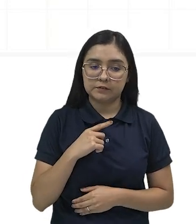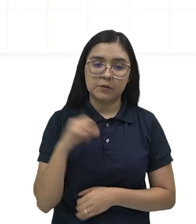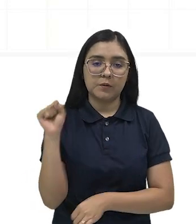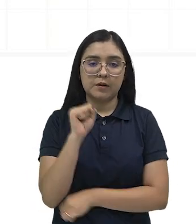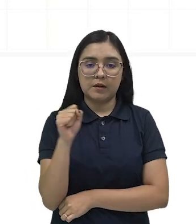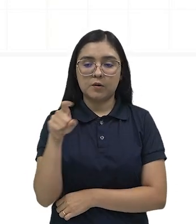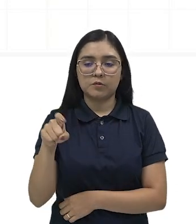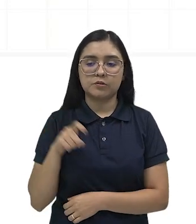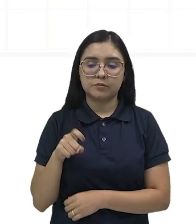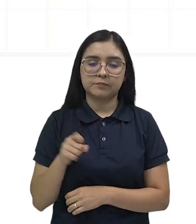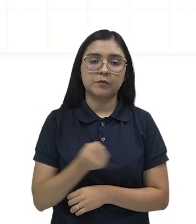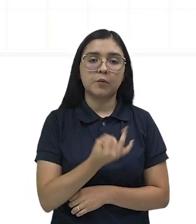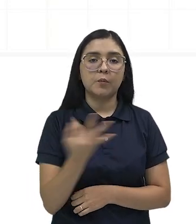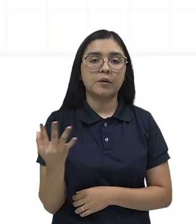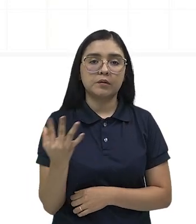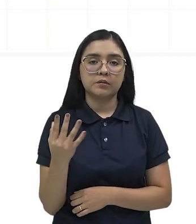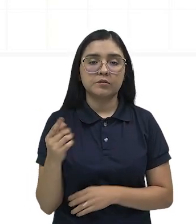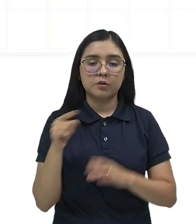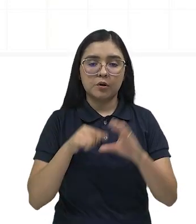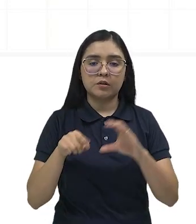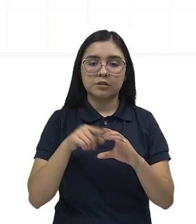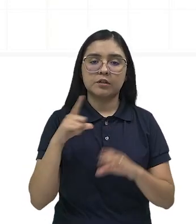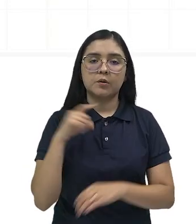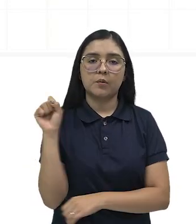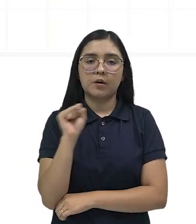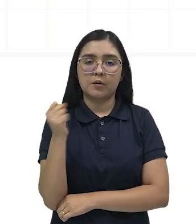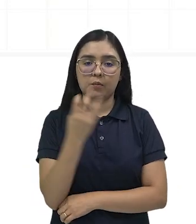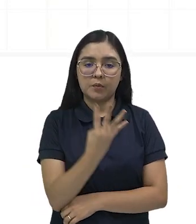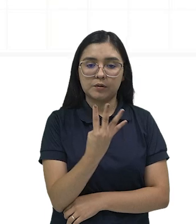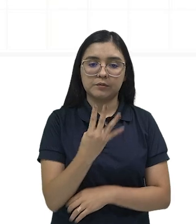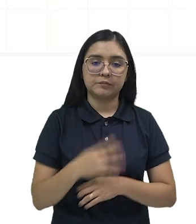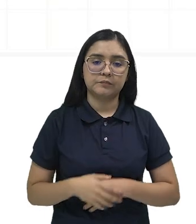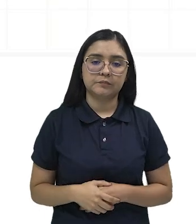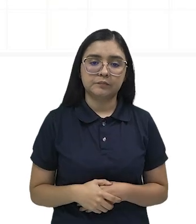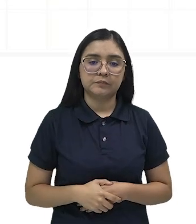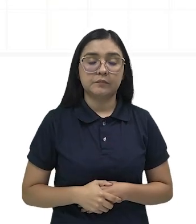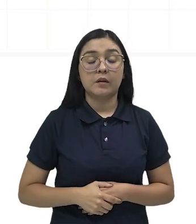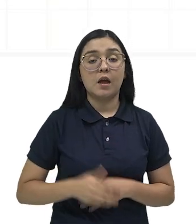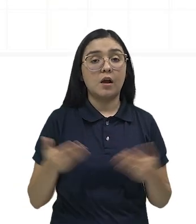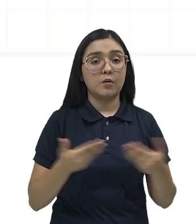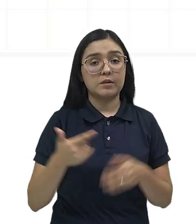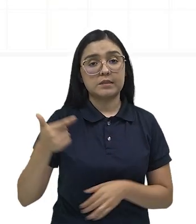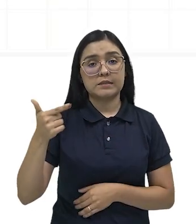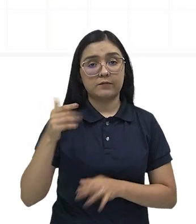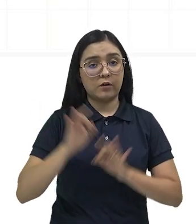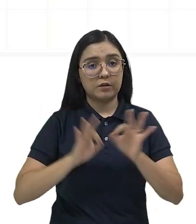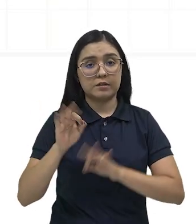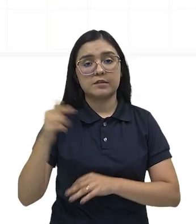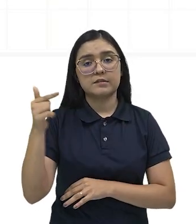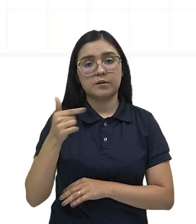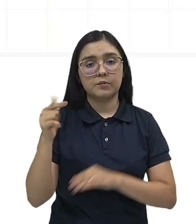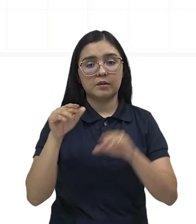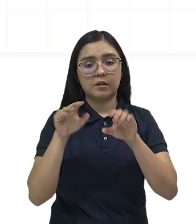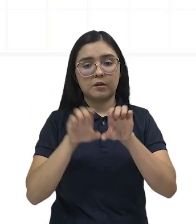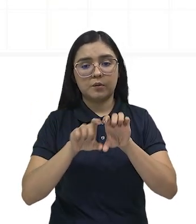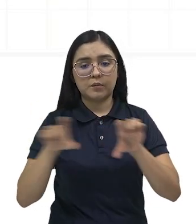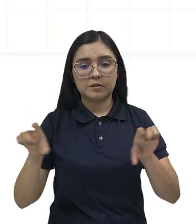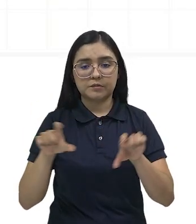Quantas rodas tem o carro? 4. Então, segunda equação, né?